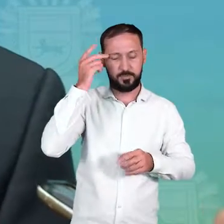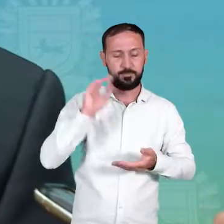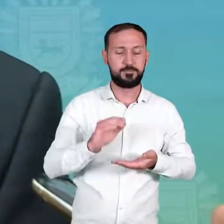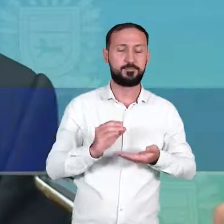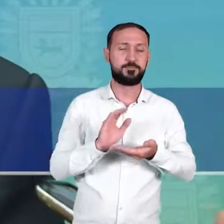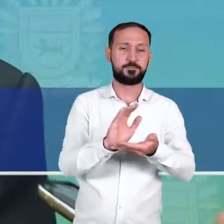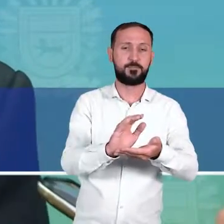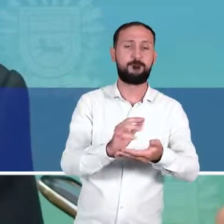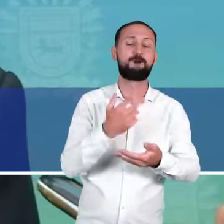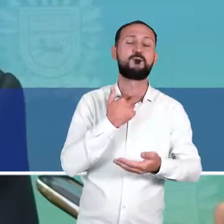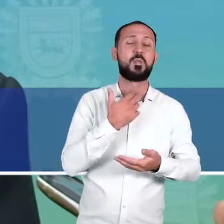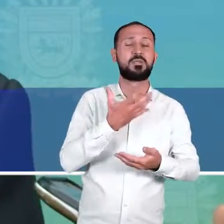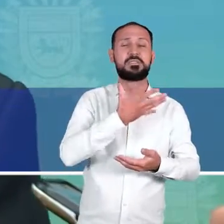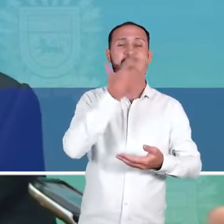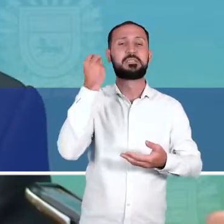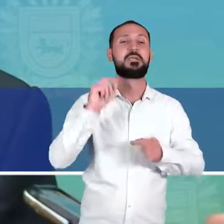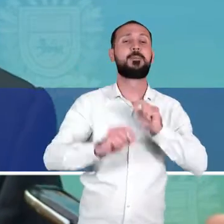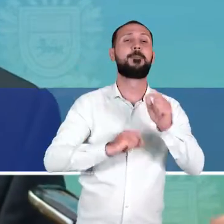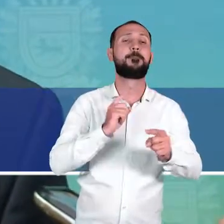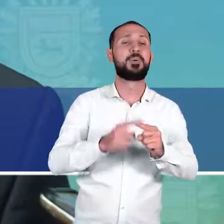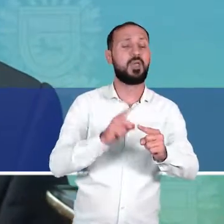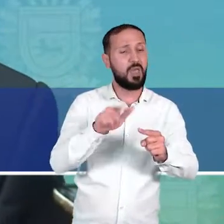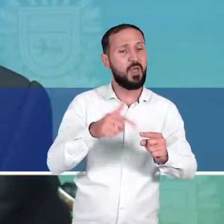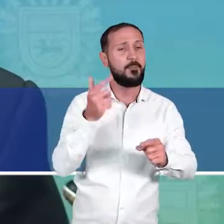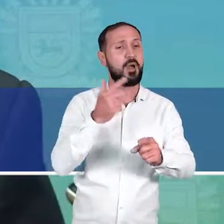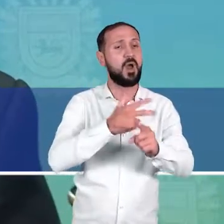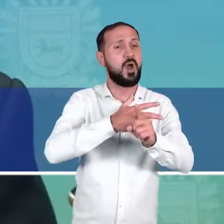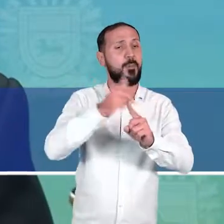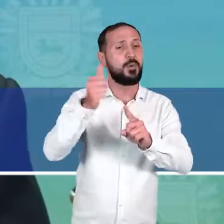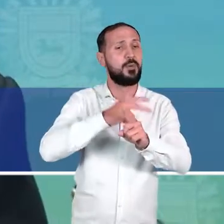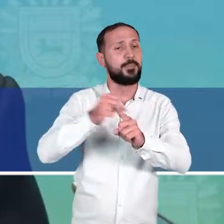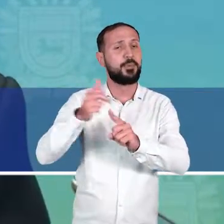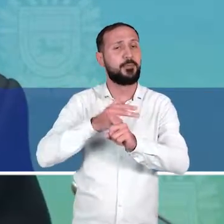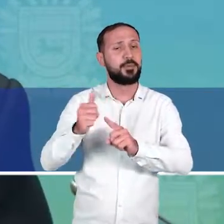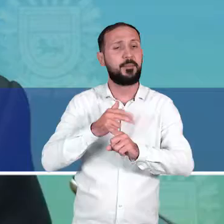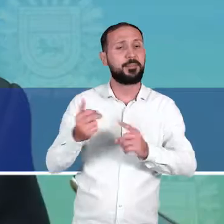podemos deixar passar em branco porque é uma conquista que foi